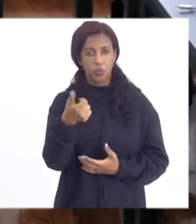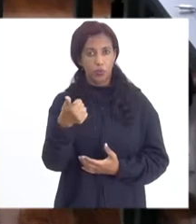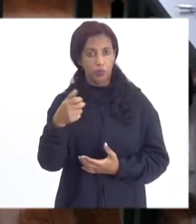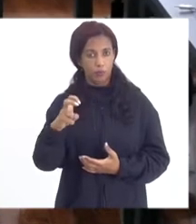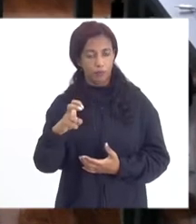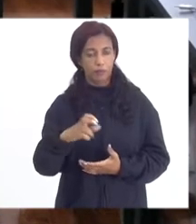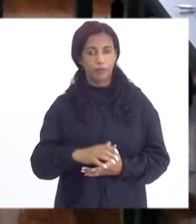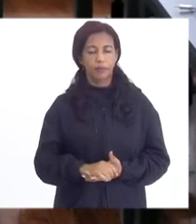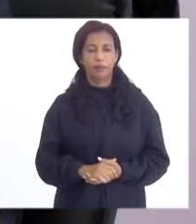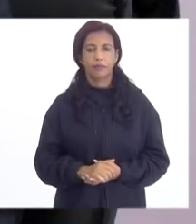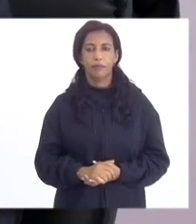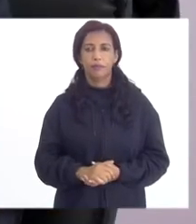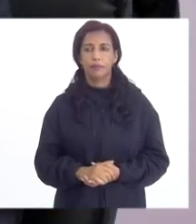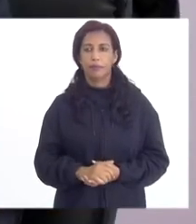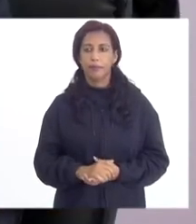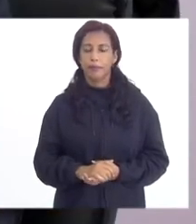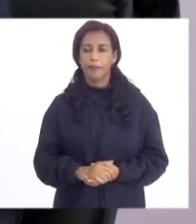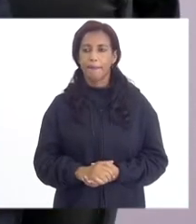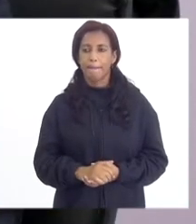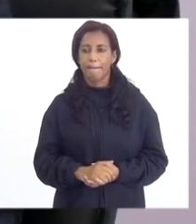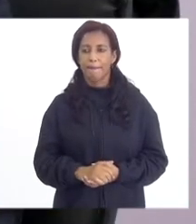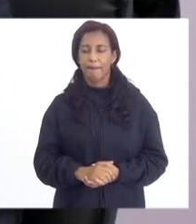67/2015.